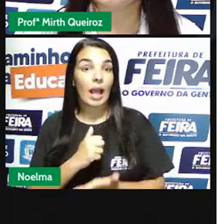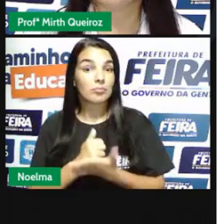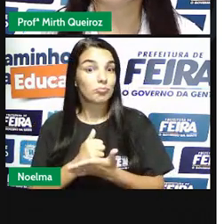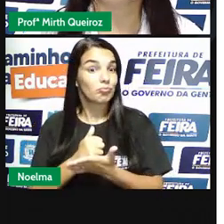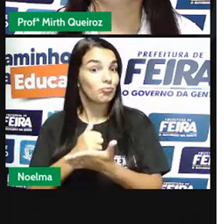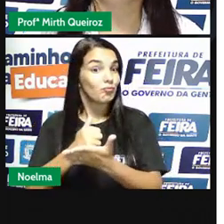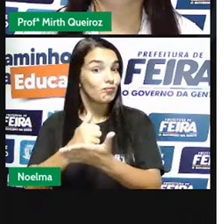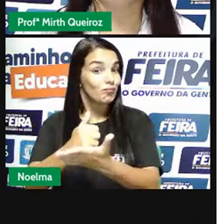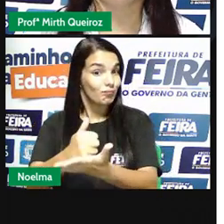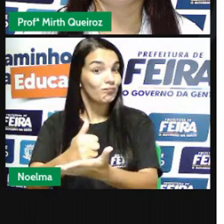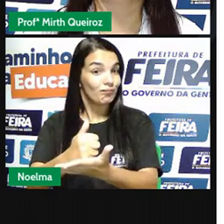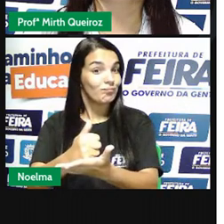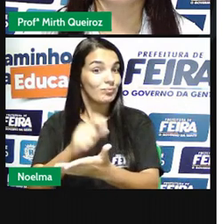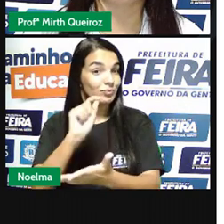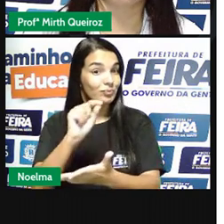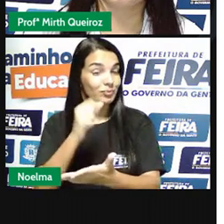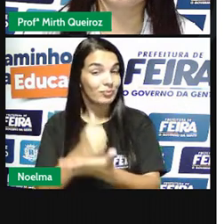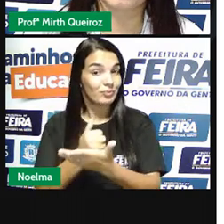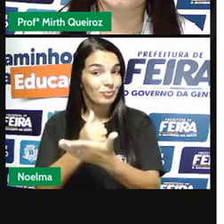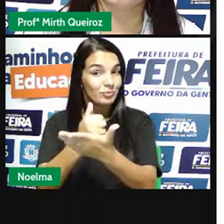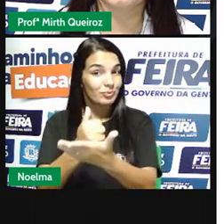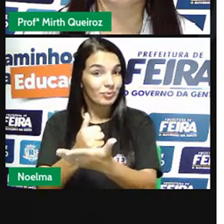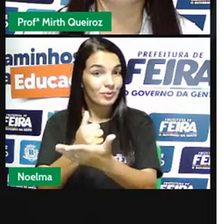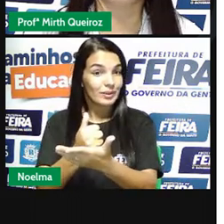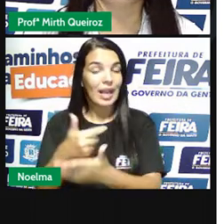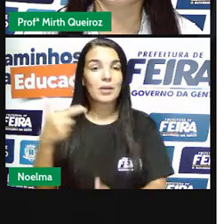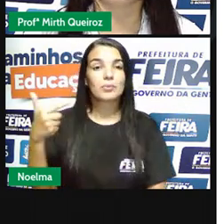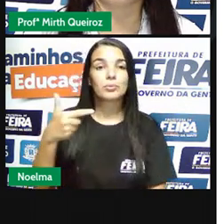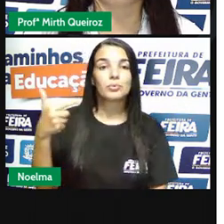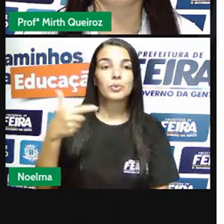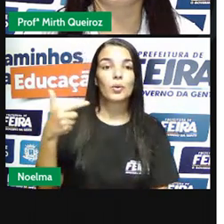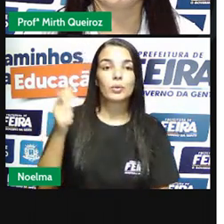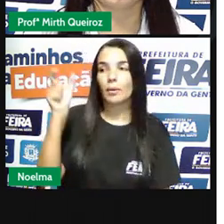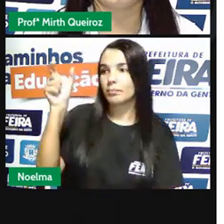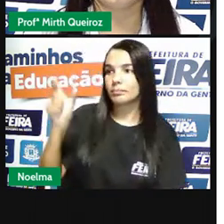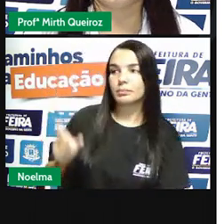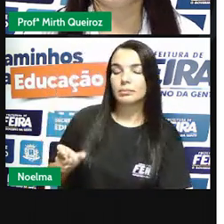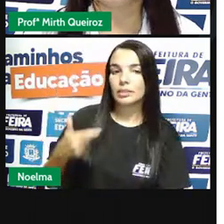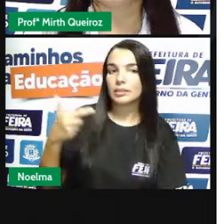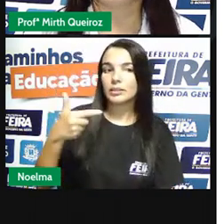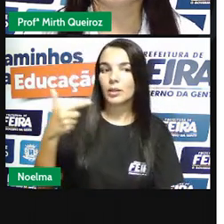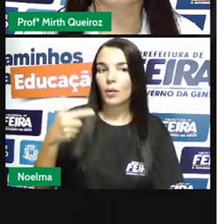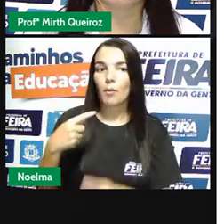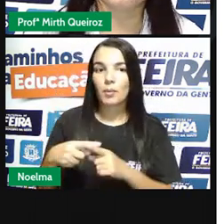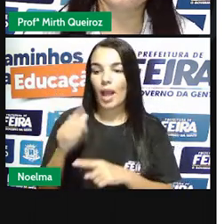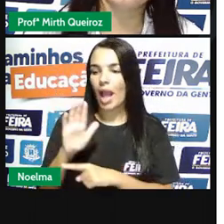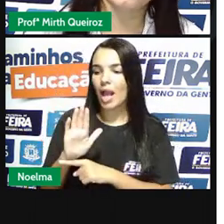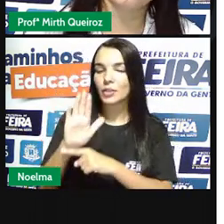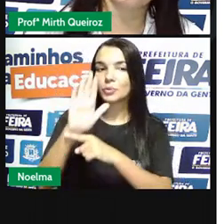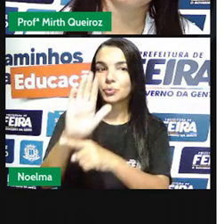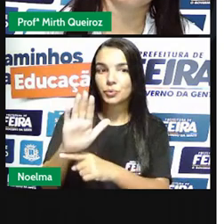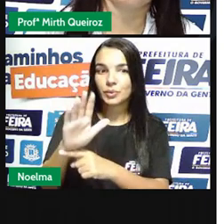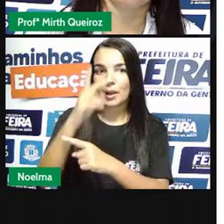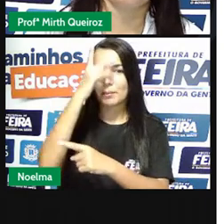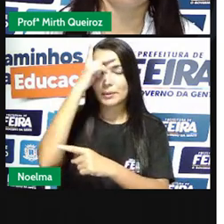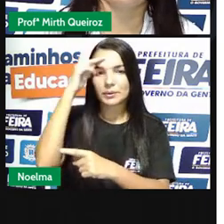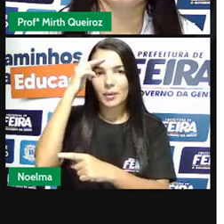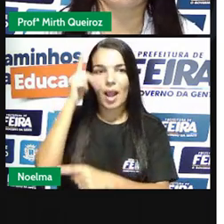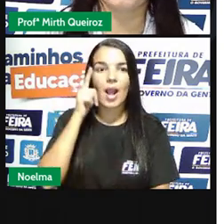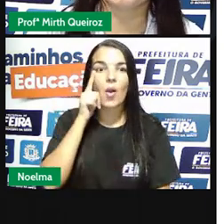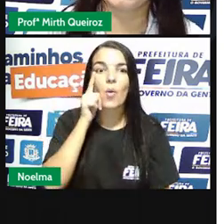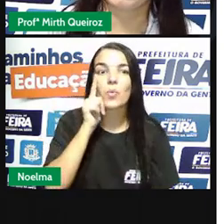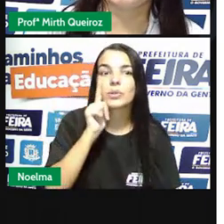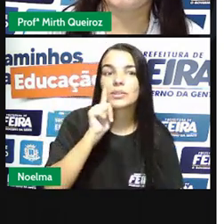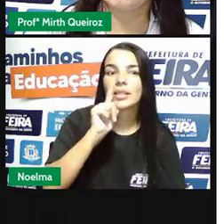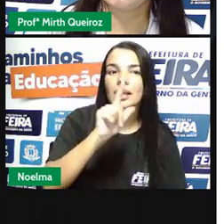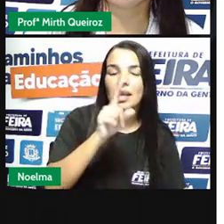auxiliar que é o personagem secundário que ajuda o herói vencer os seus desafios né e